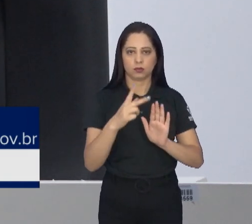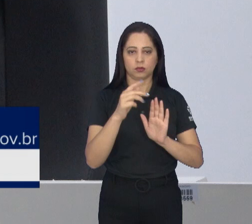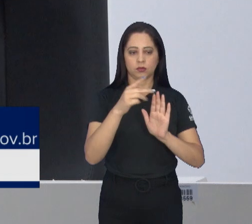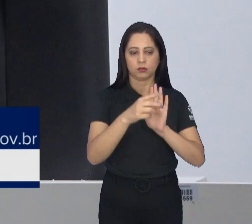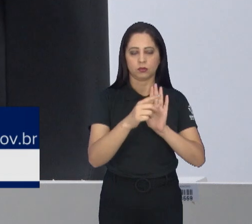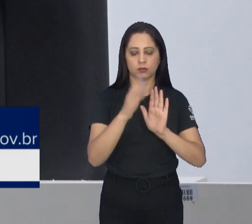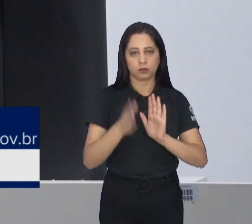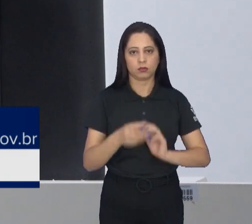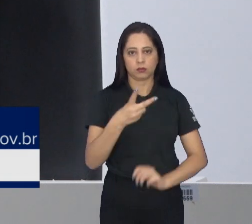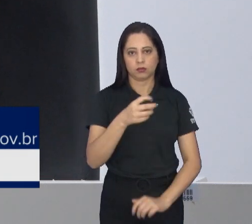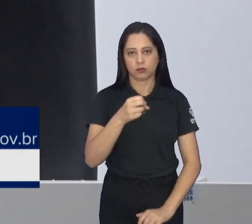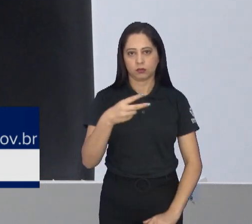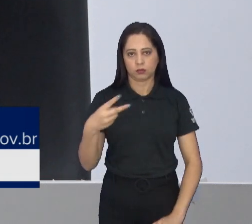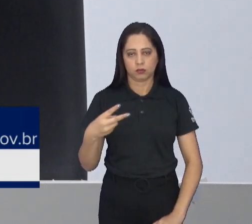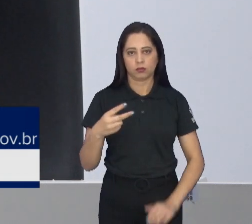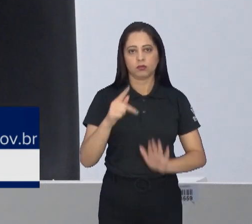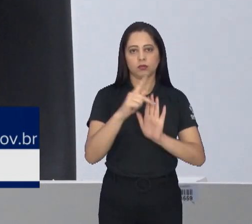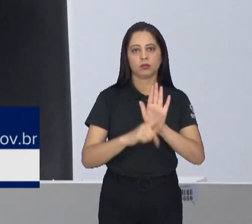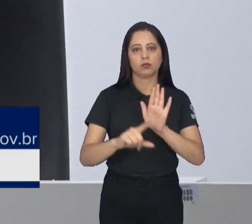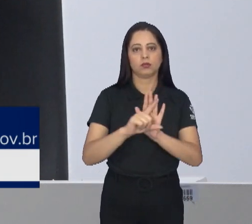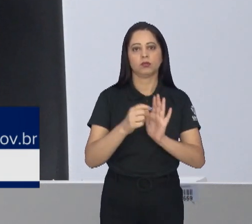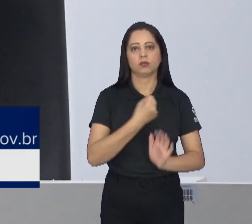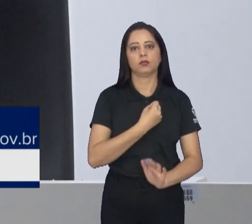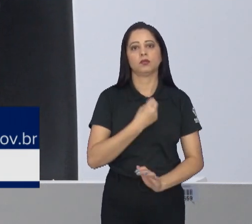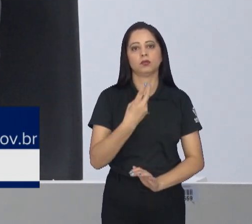7481/2022. Projeto de lei número